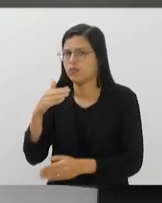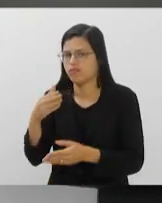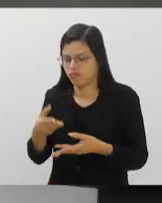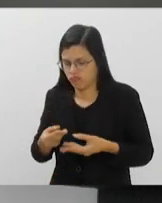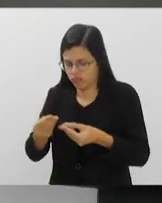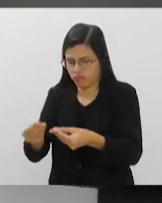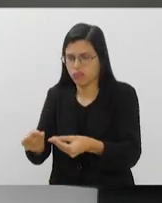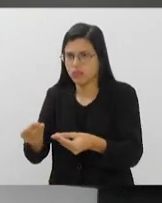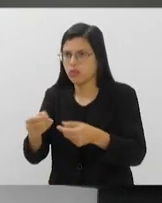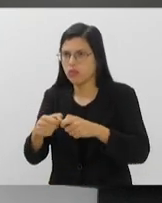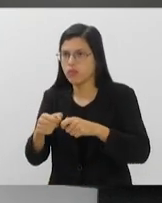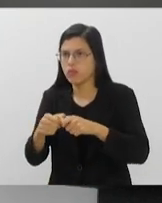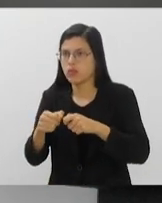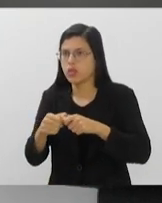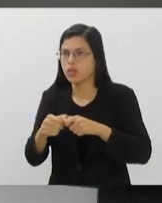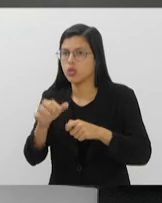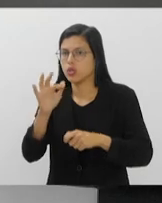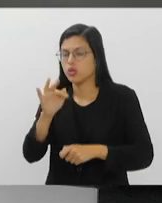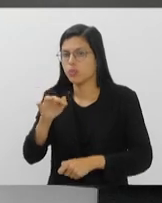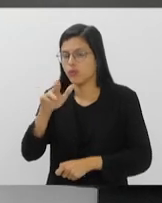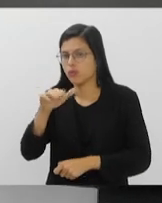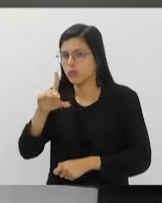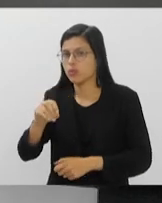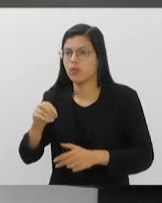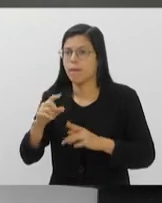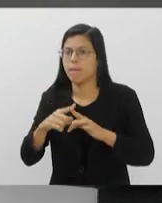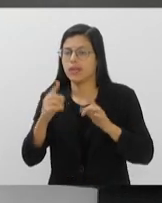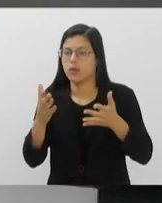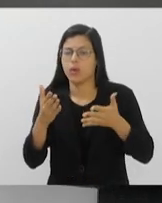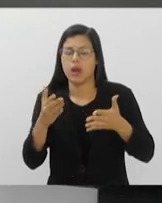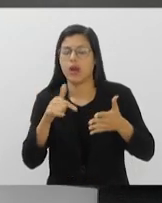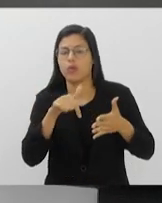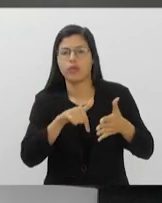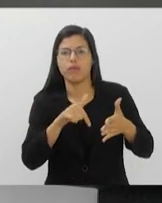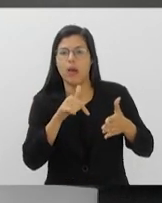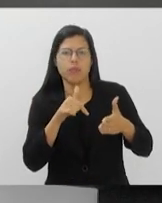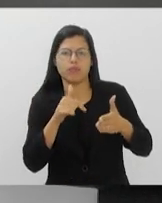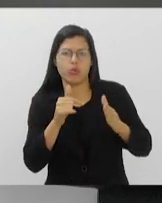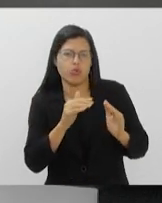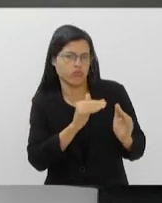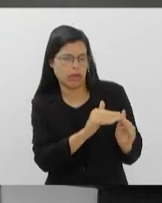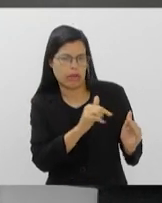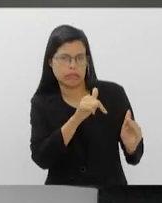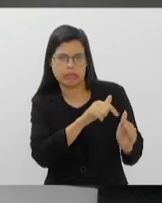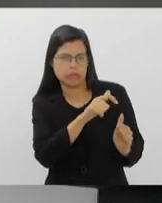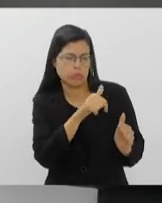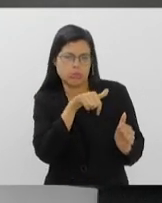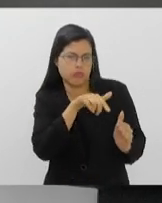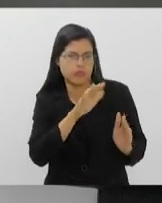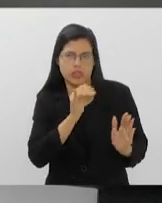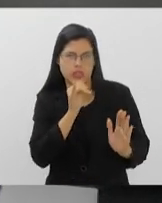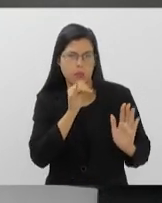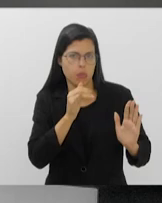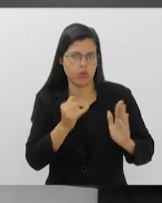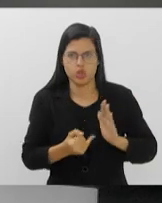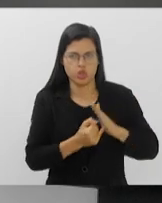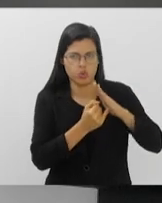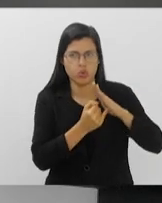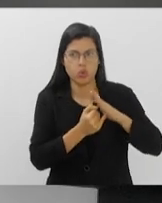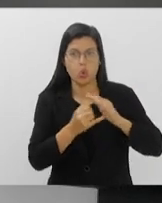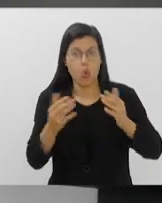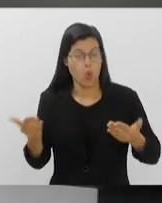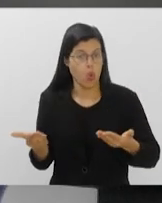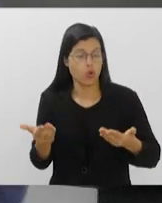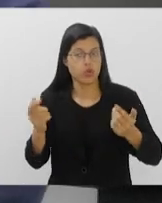mas eu quero que essa doação vá paraa entidade tal por abrigo x ou Y hoje isso é possível hoje isso seria